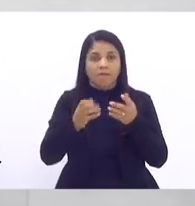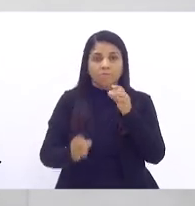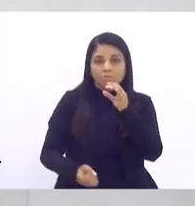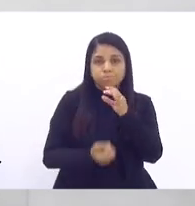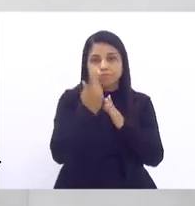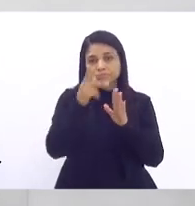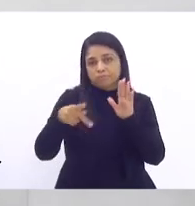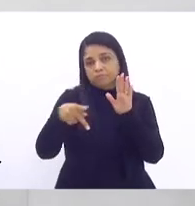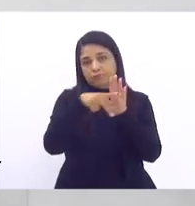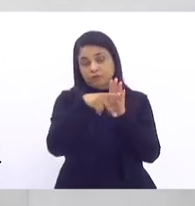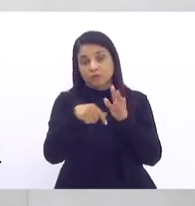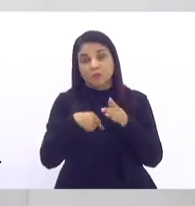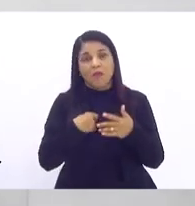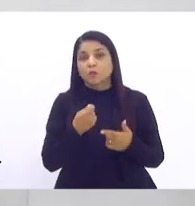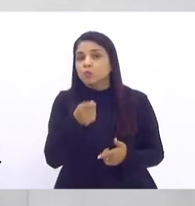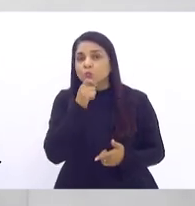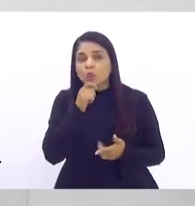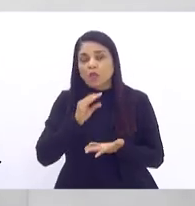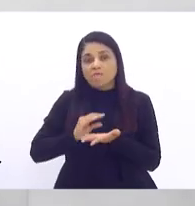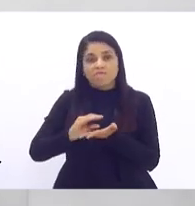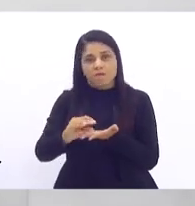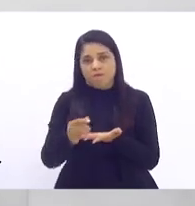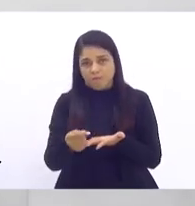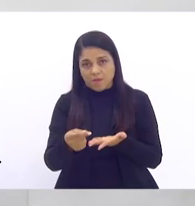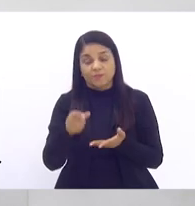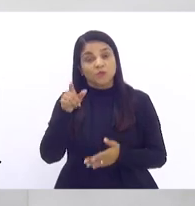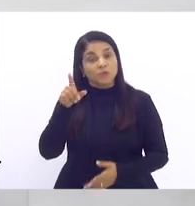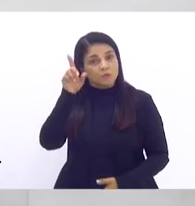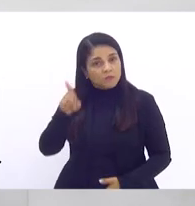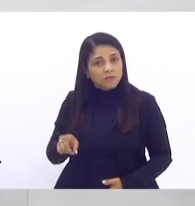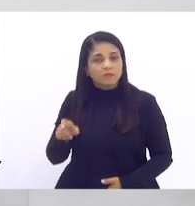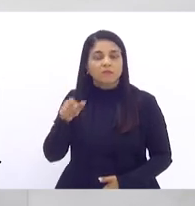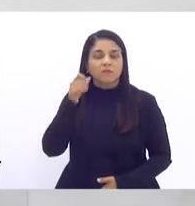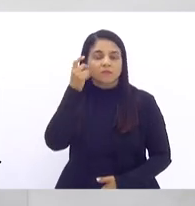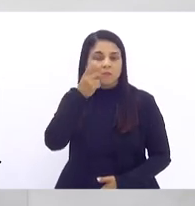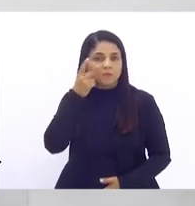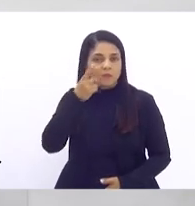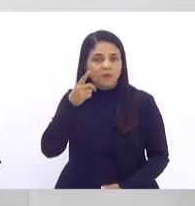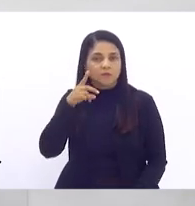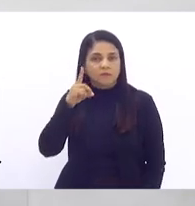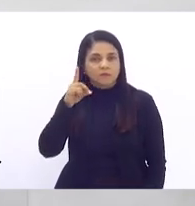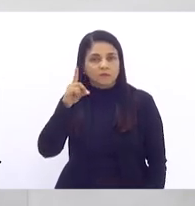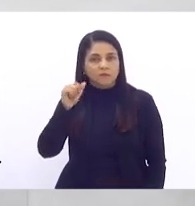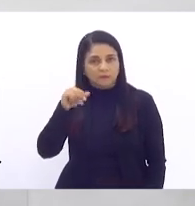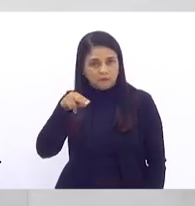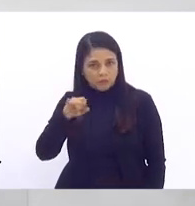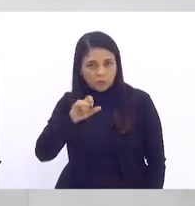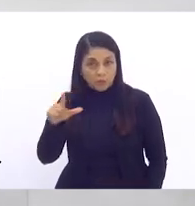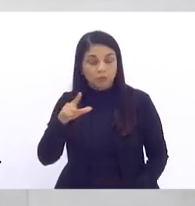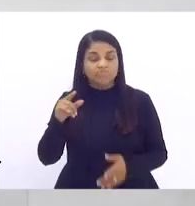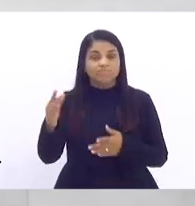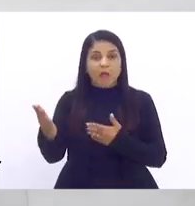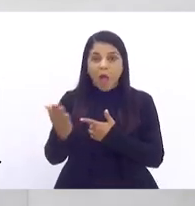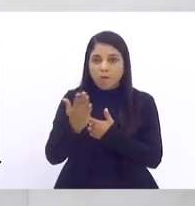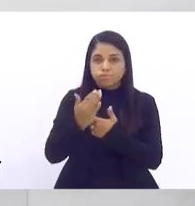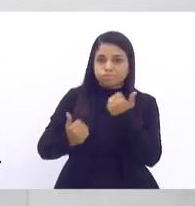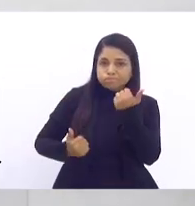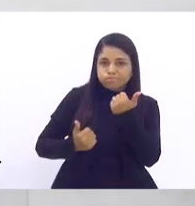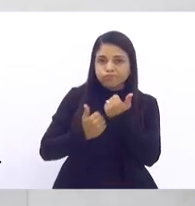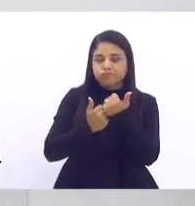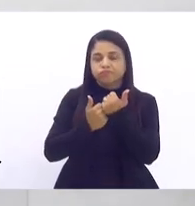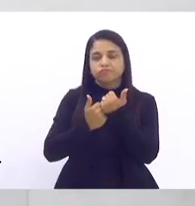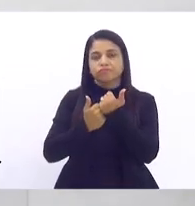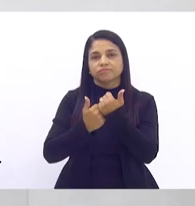não tem verba para isso então o deputado dali no Forte veio ascender esse farol de luz na nossa vida nos colocando